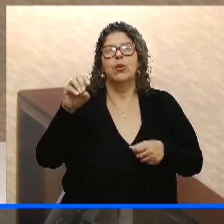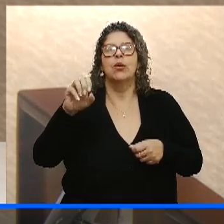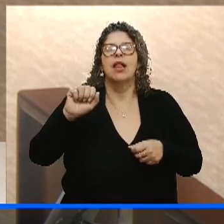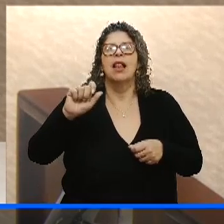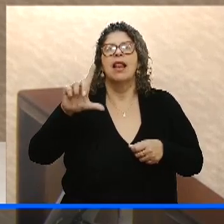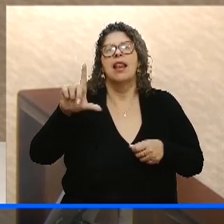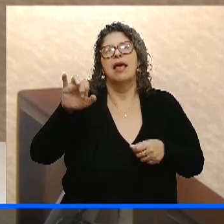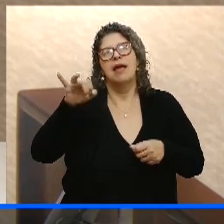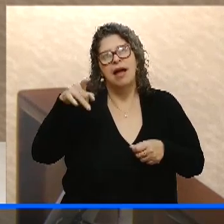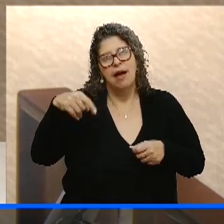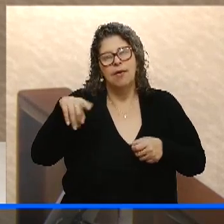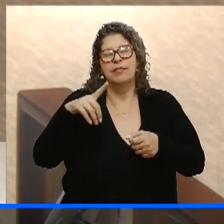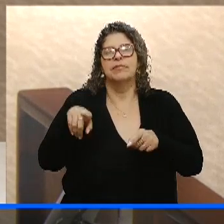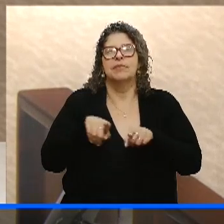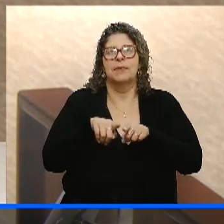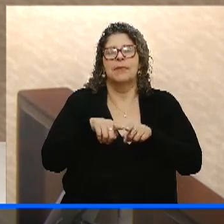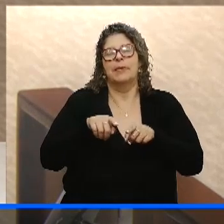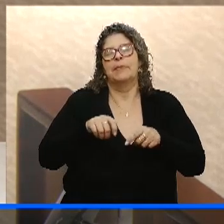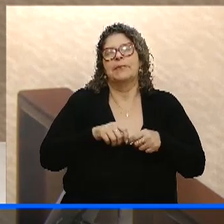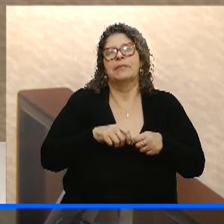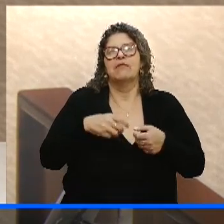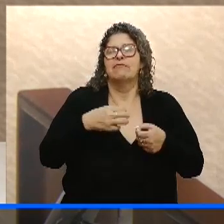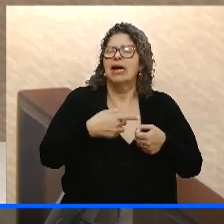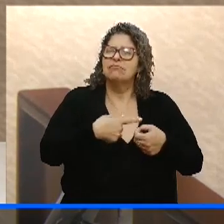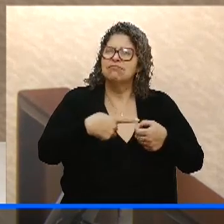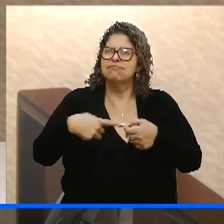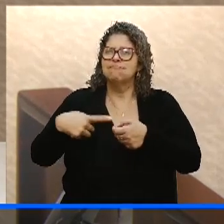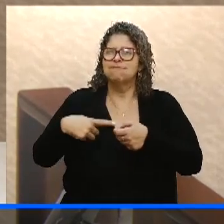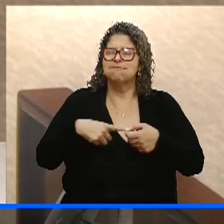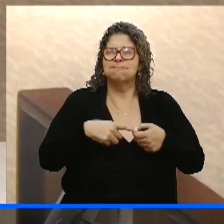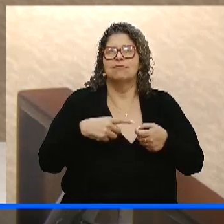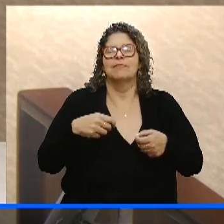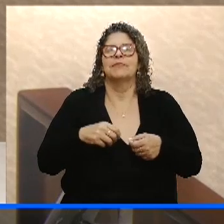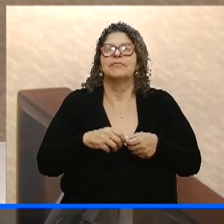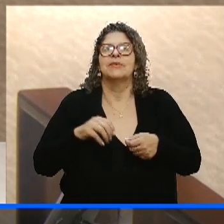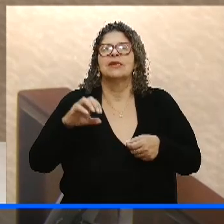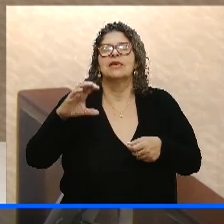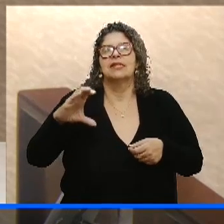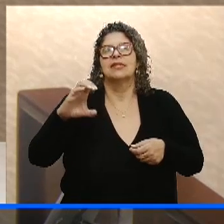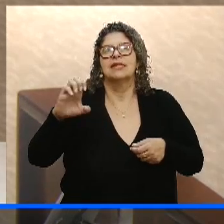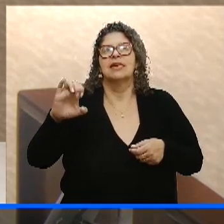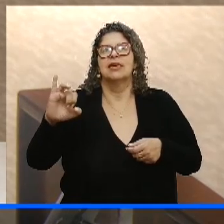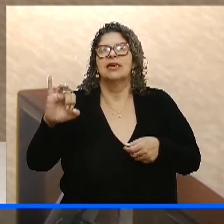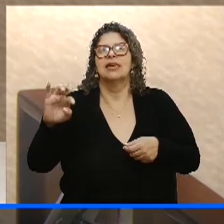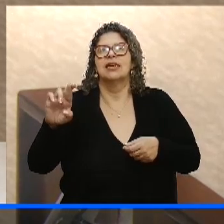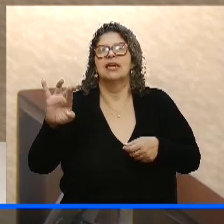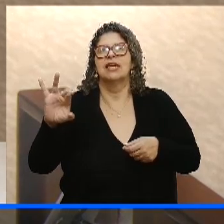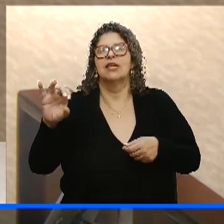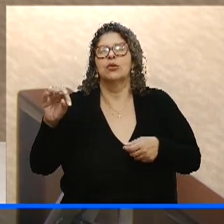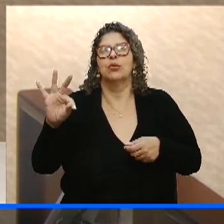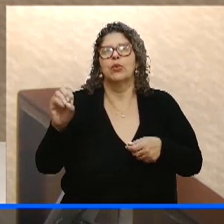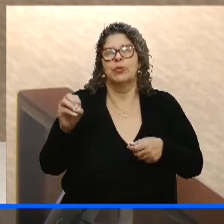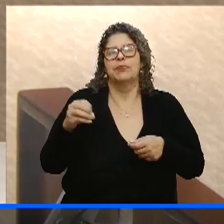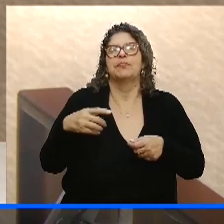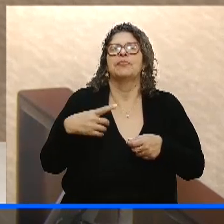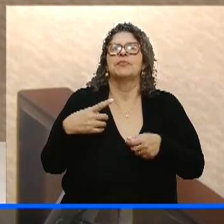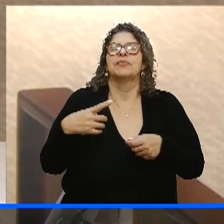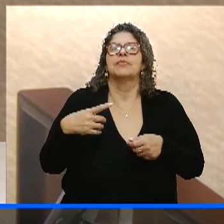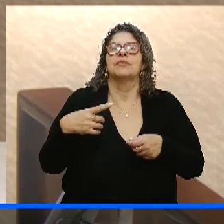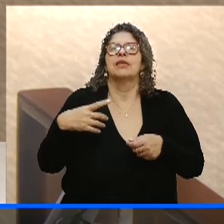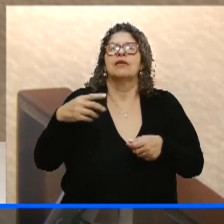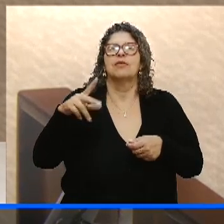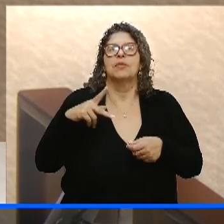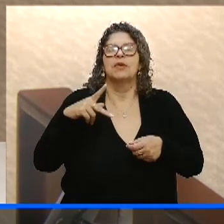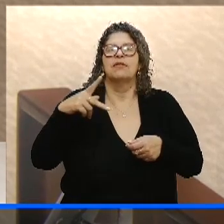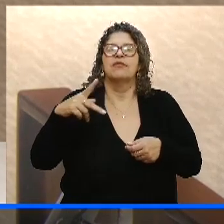presidente da associação cerrito do prefeito douglas da silveira júri do prefeito